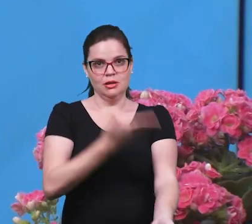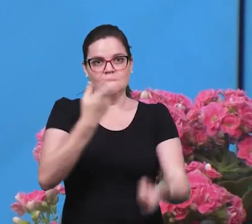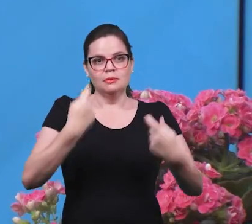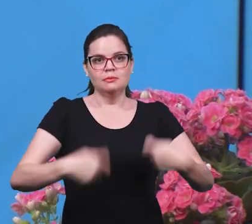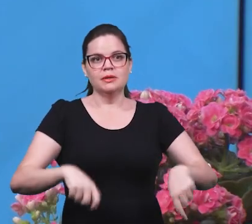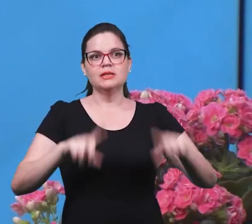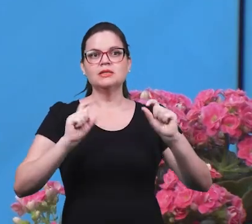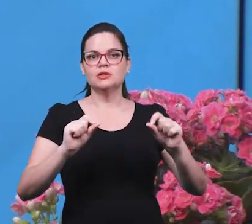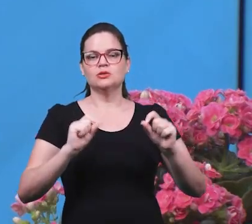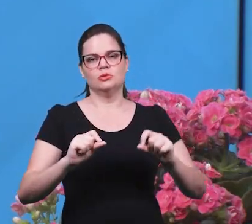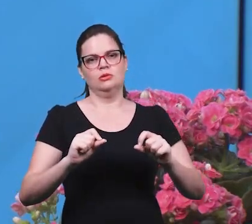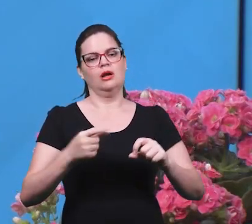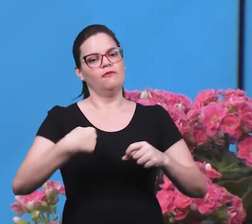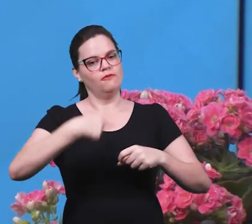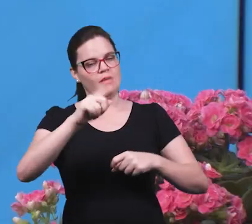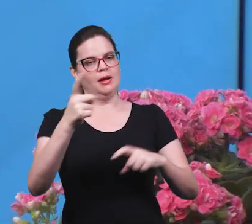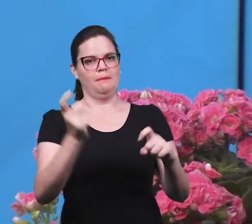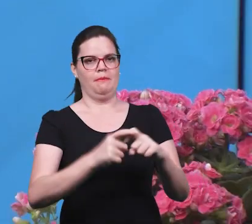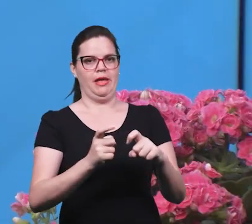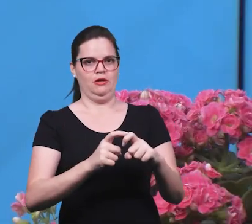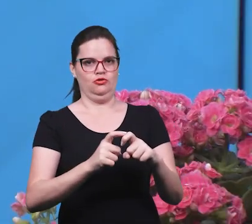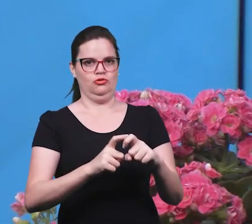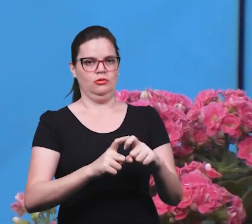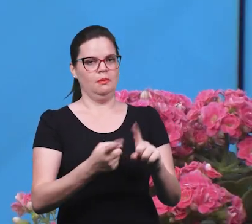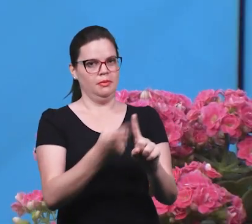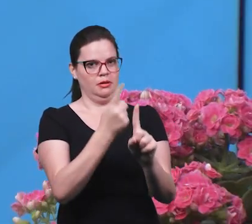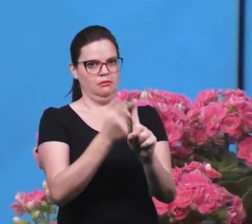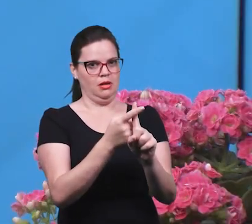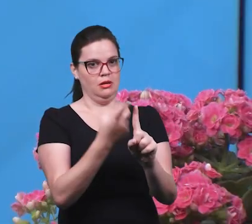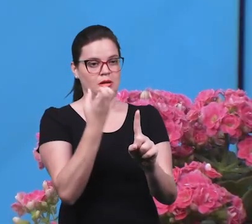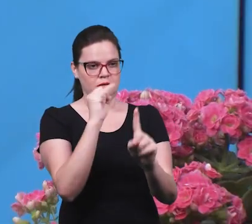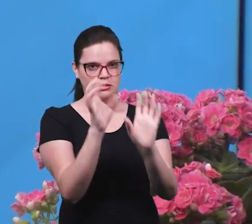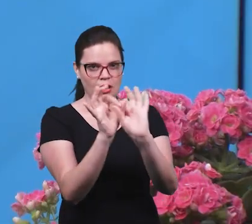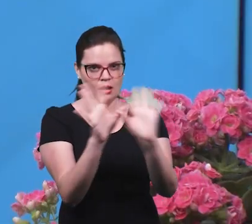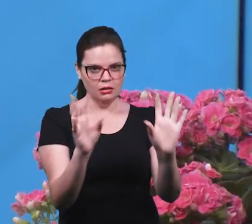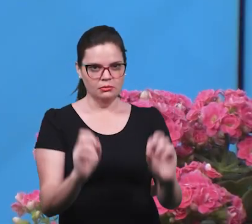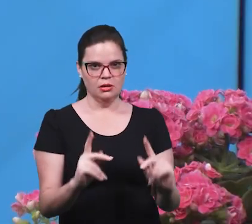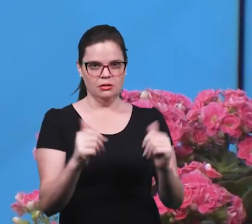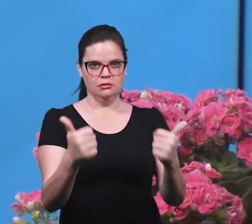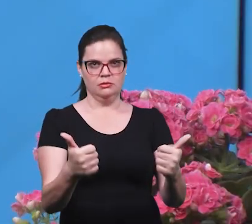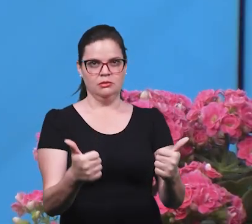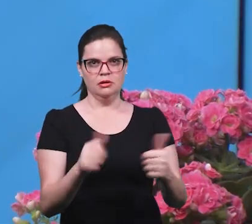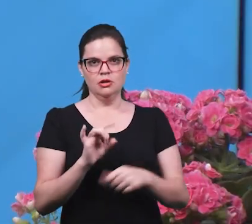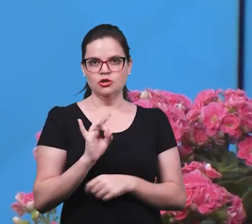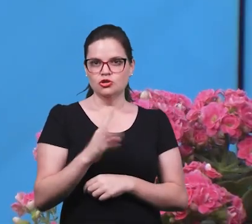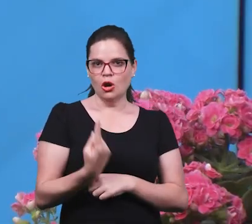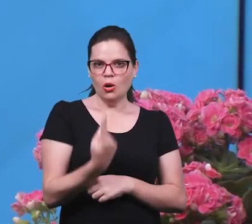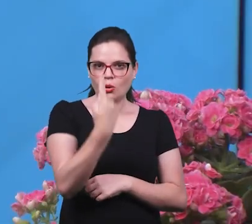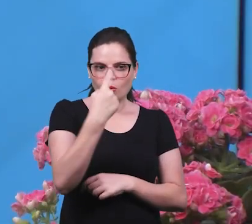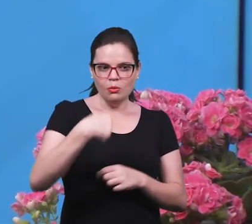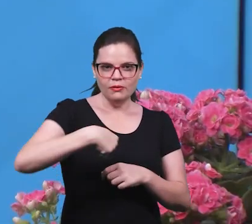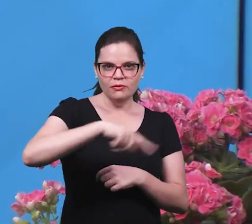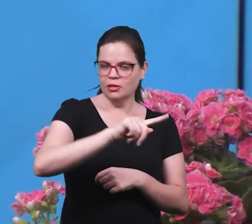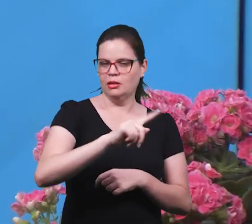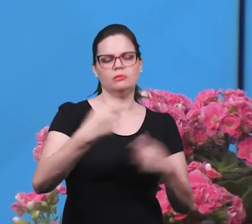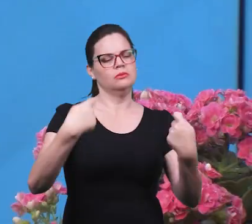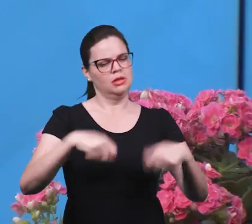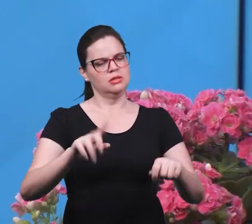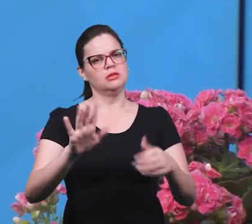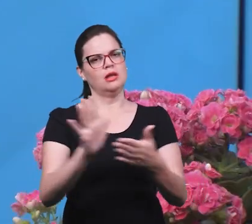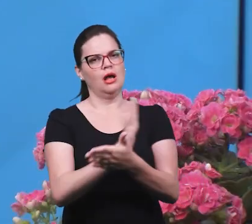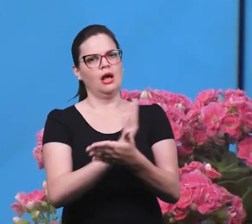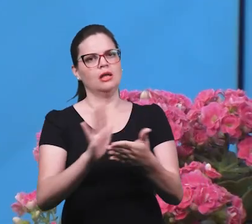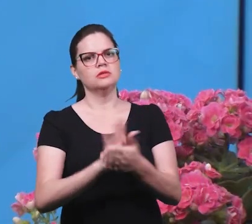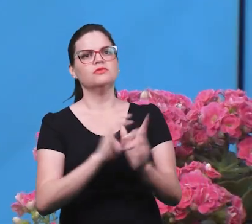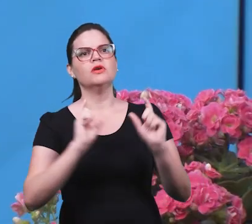ter uma consulta médica para que ele seja liberado. sim, muito Nem bom. sempre vai ser só uma consulta, às vezes precisa até de fazer um exame, que